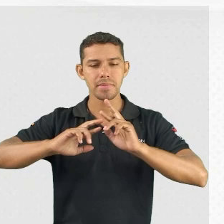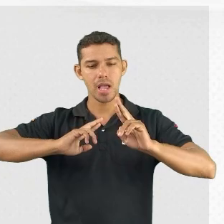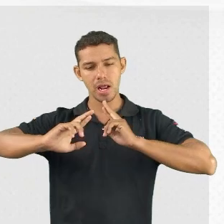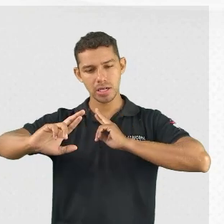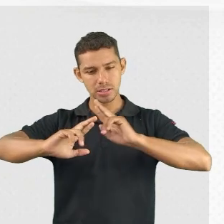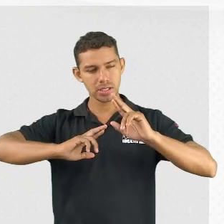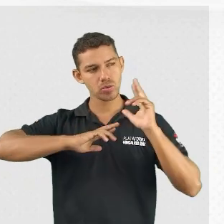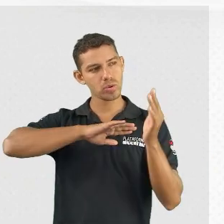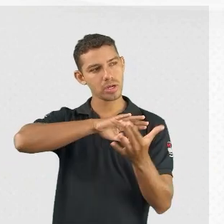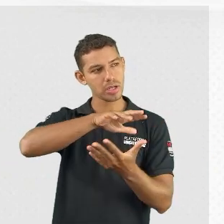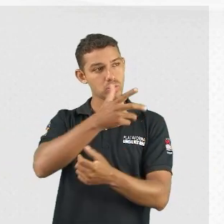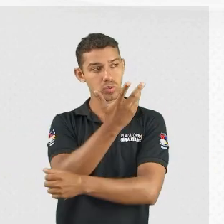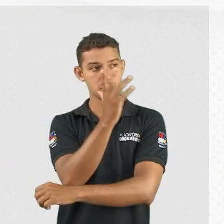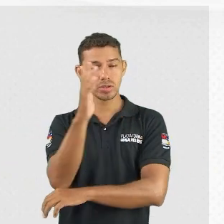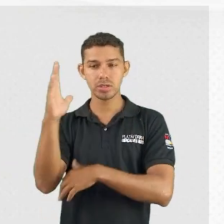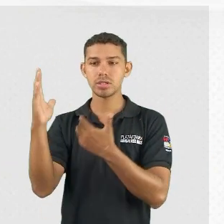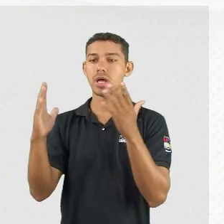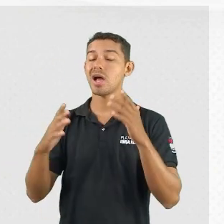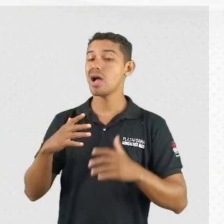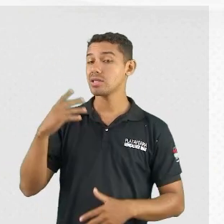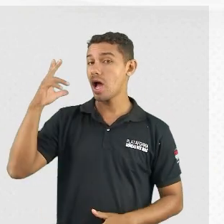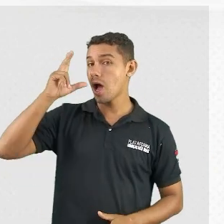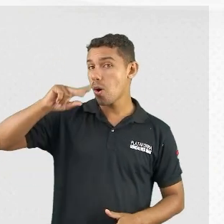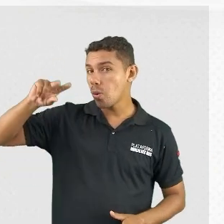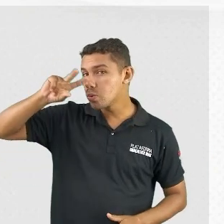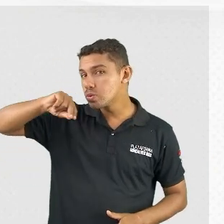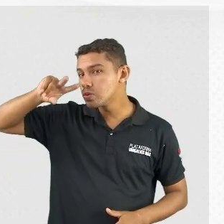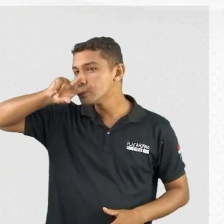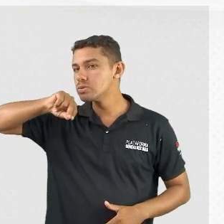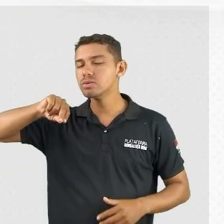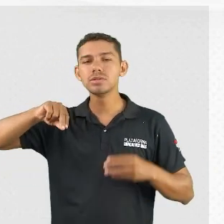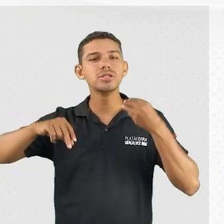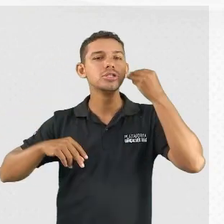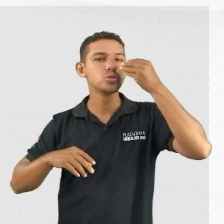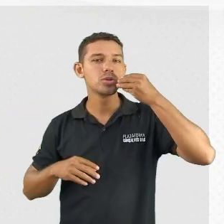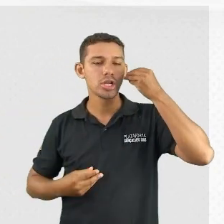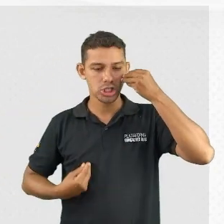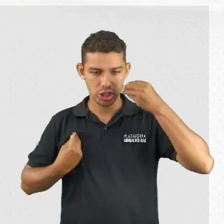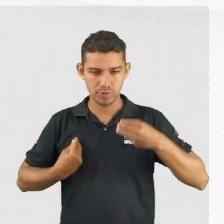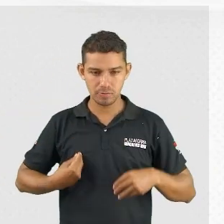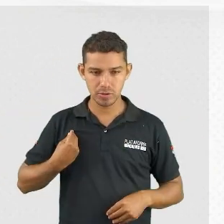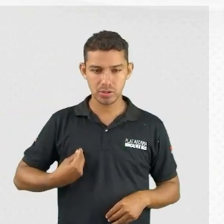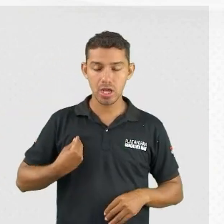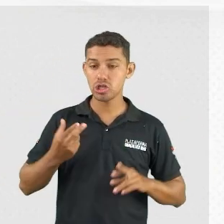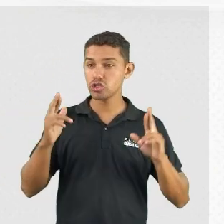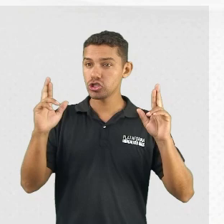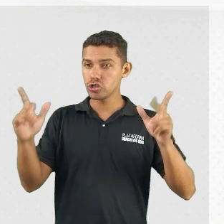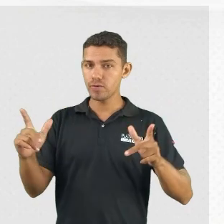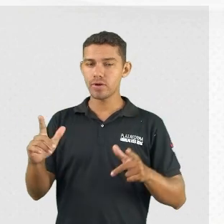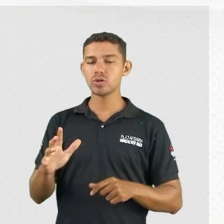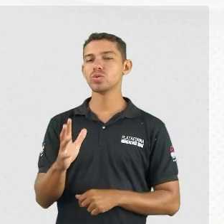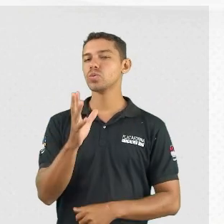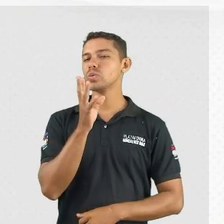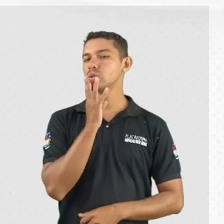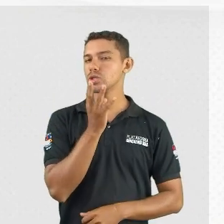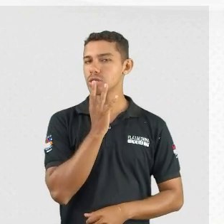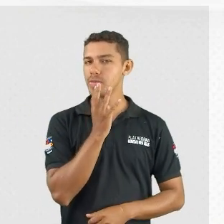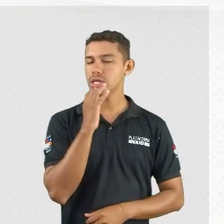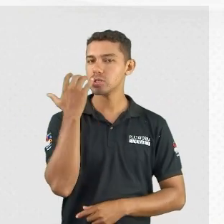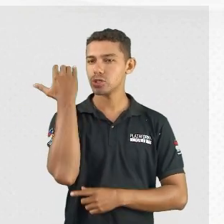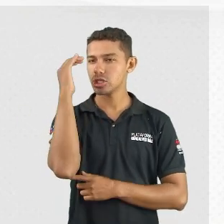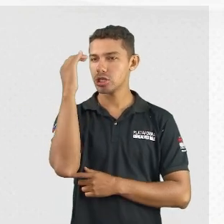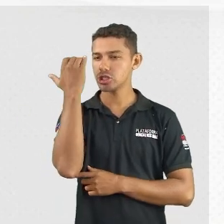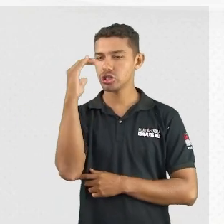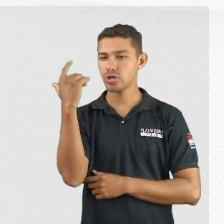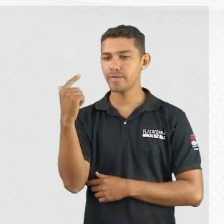com a natureza, na oralidade, nas experiências de vida. Diferente do conhecimento científico, que é